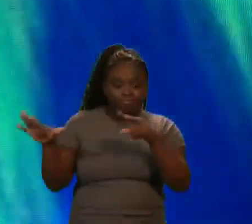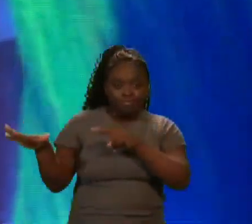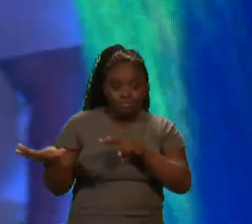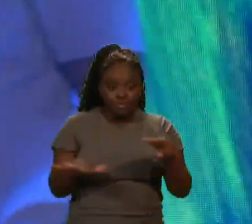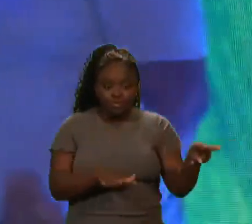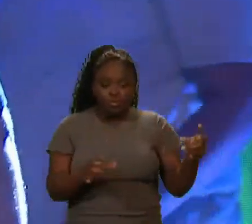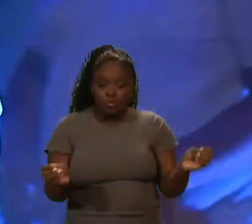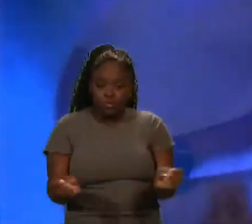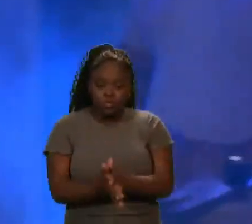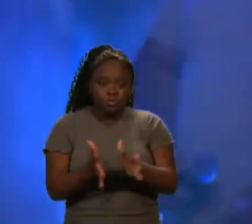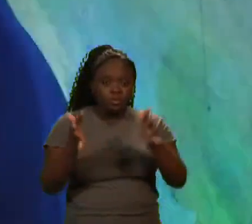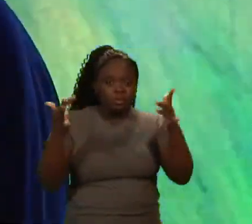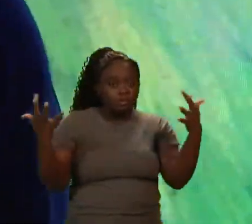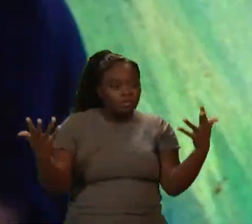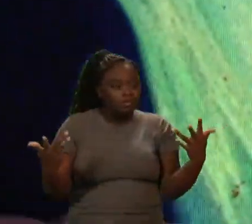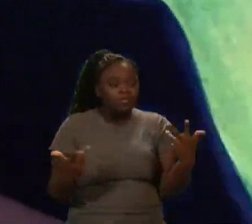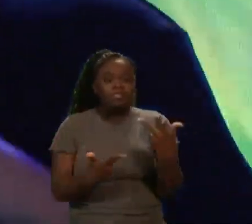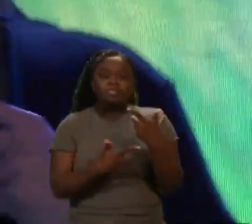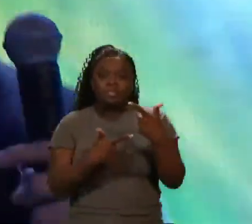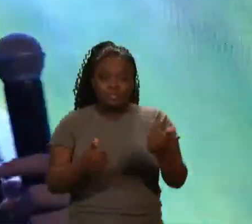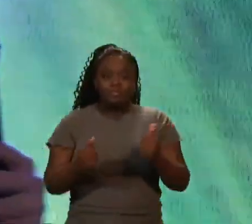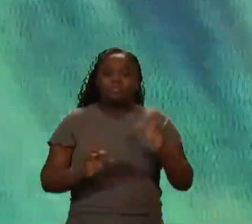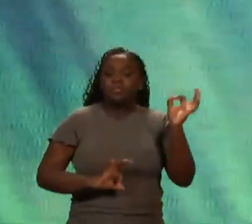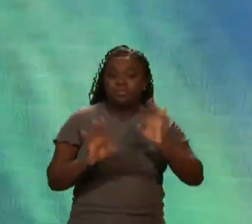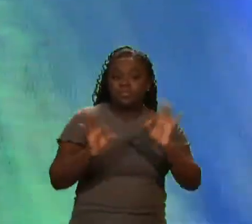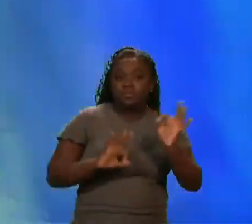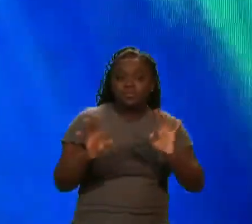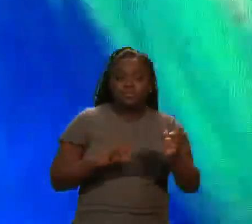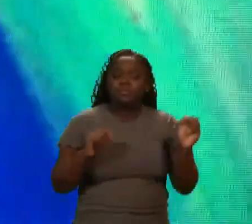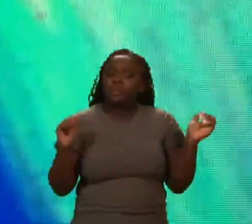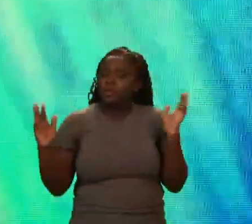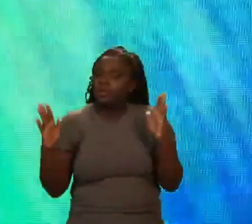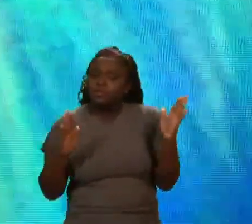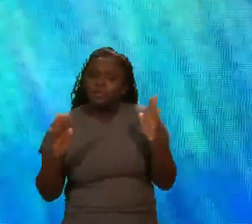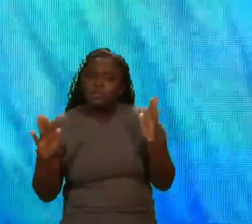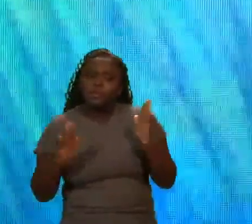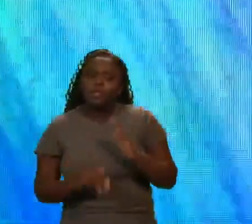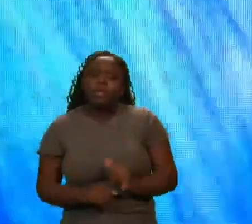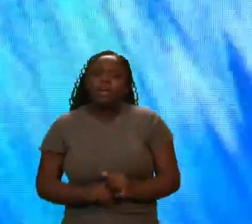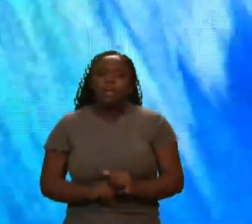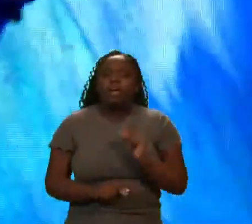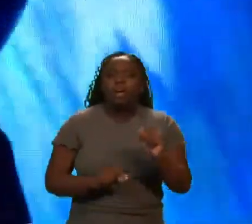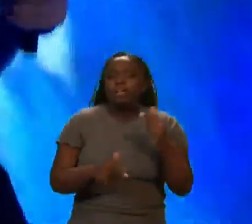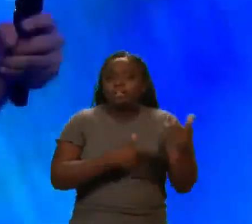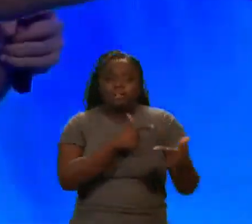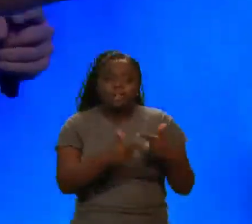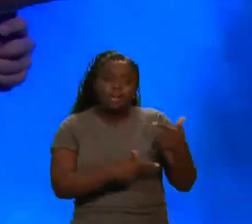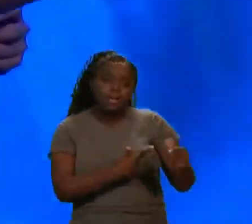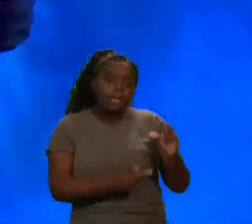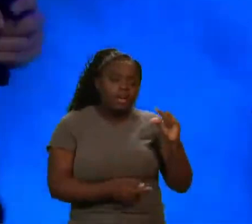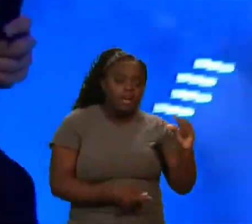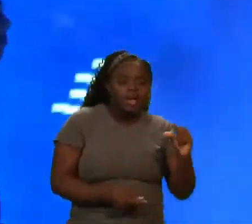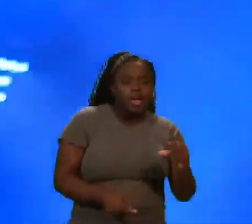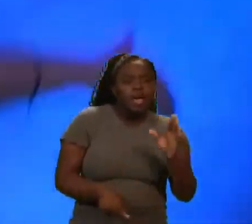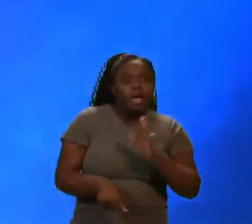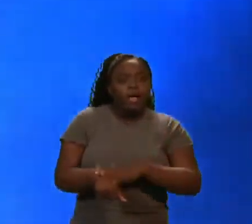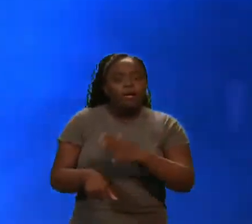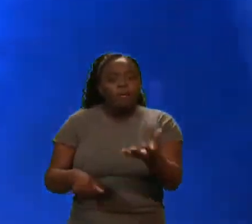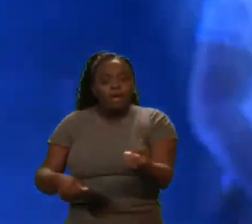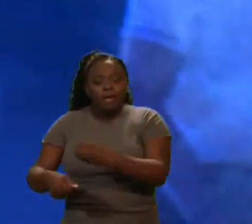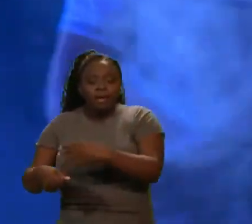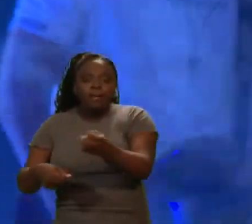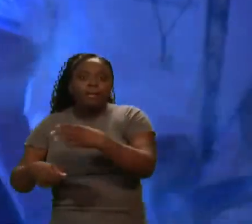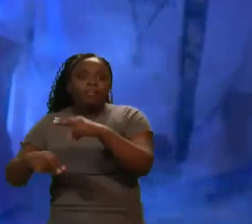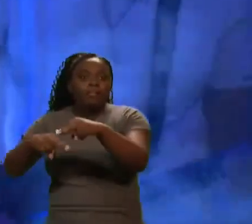sinais, prodígios e maravilhas. Se prepare para uma temporada onde será menos trabalho e mais colheita por causa da graça